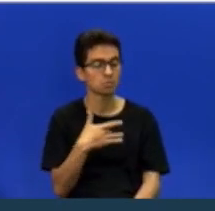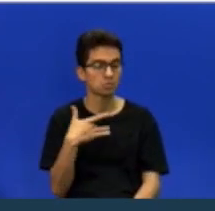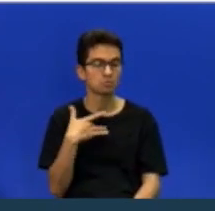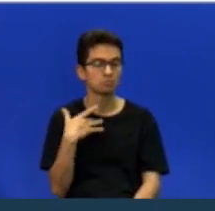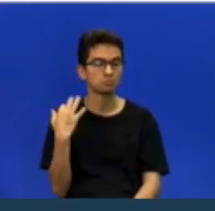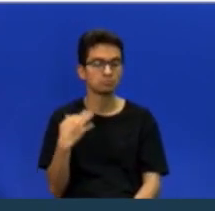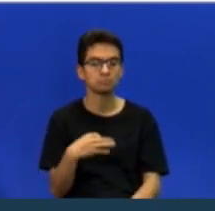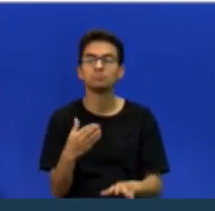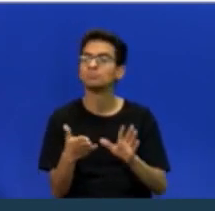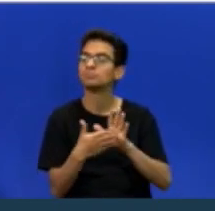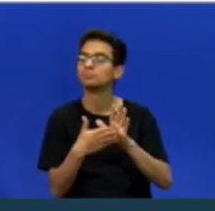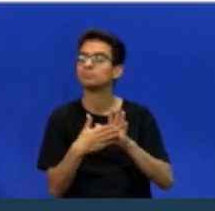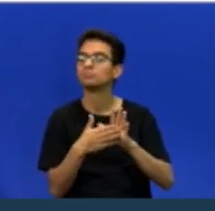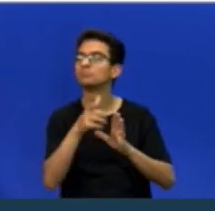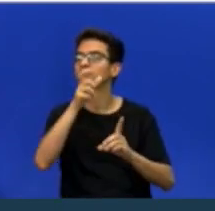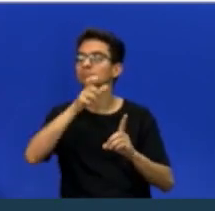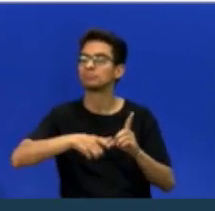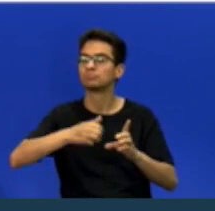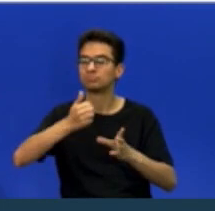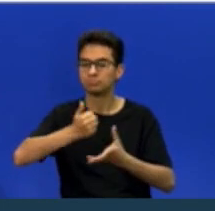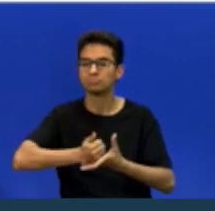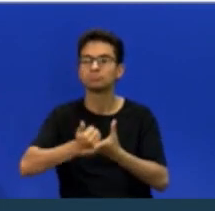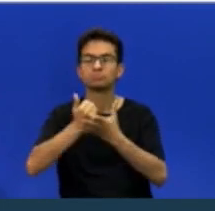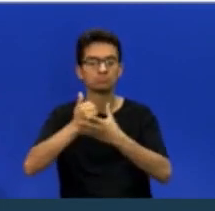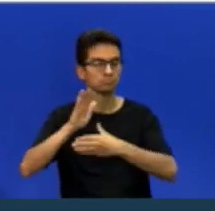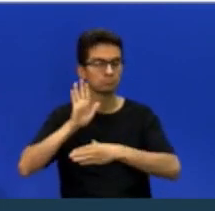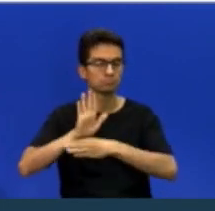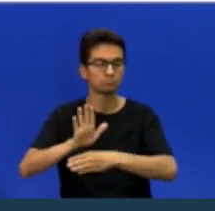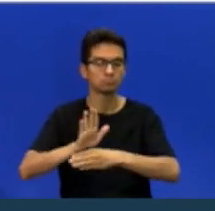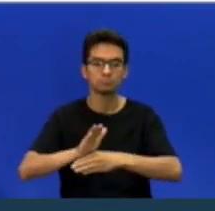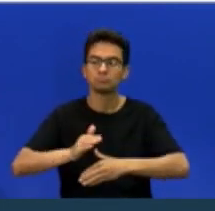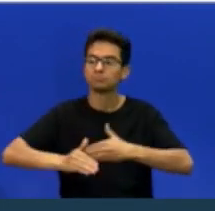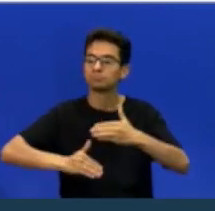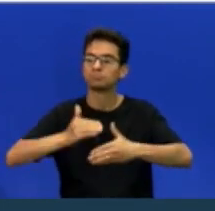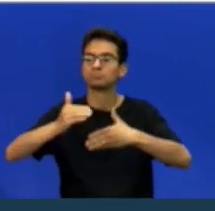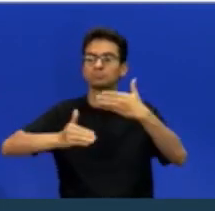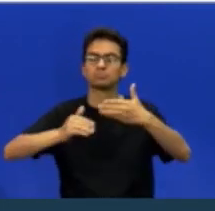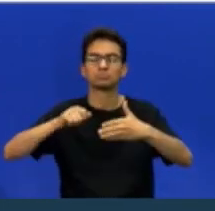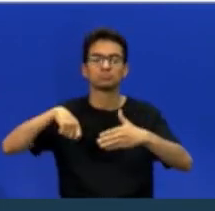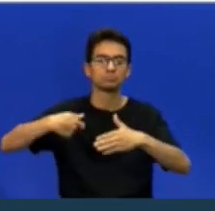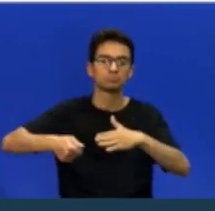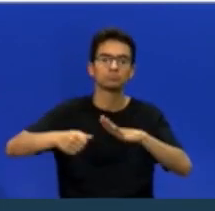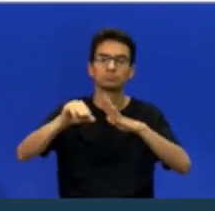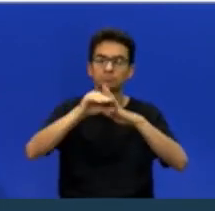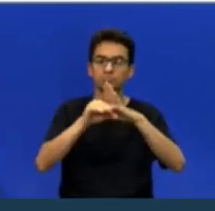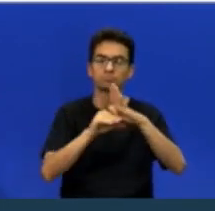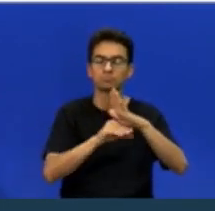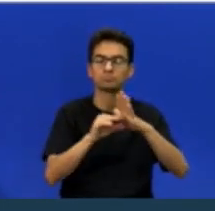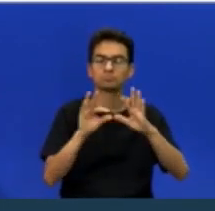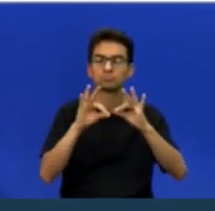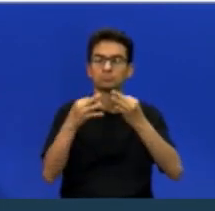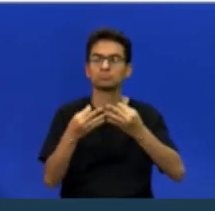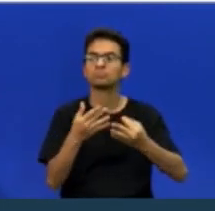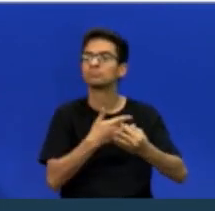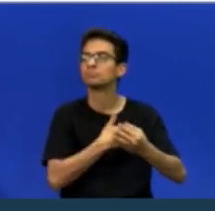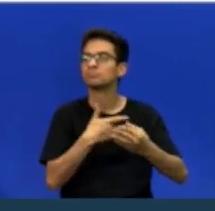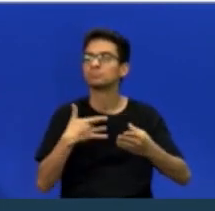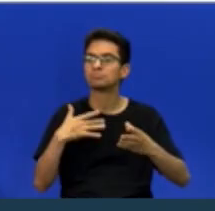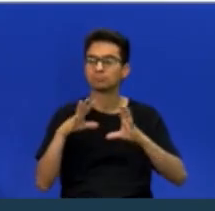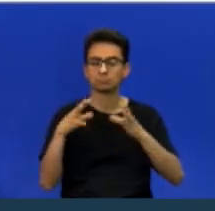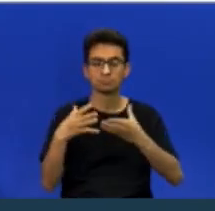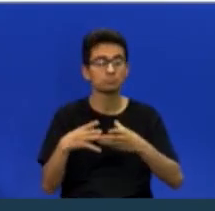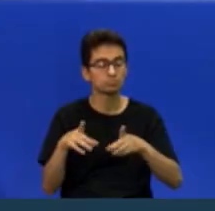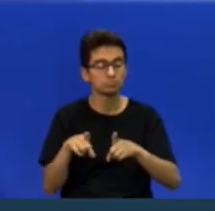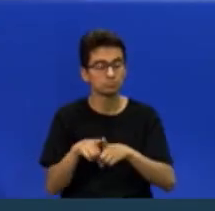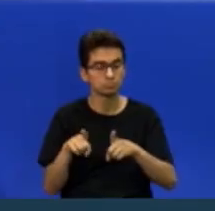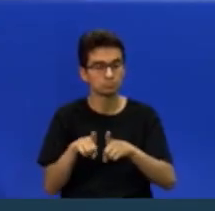proposta relevante de modelo assistencial que vem sendo desenvolvida é o Programa Saúde da Família e dos agentes comunitários de saúde. Então,